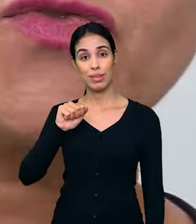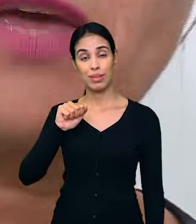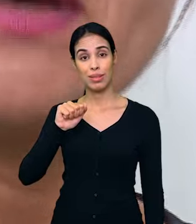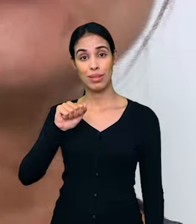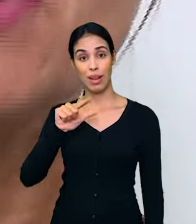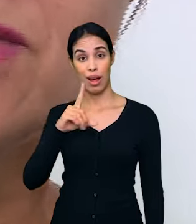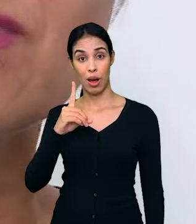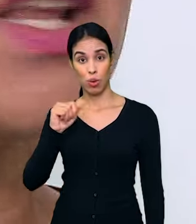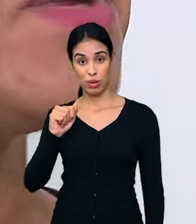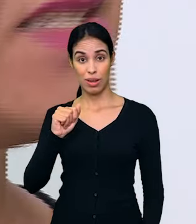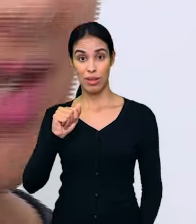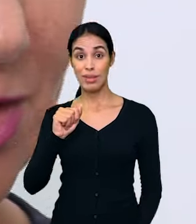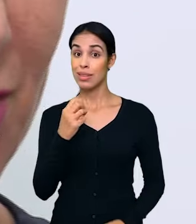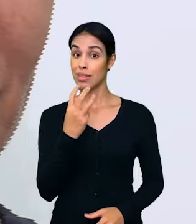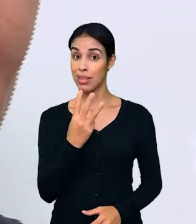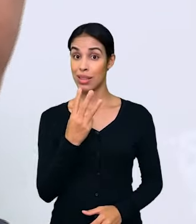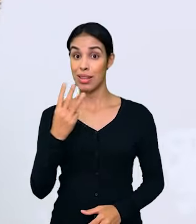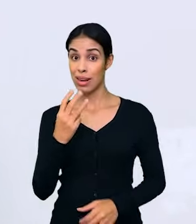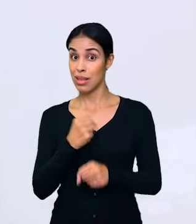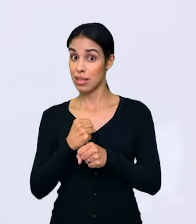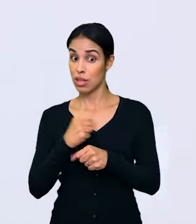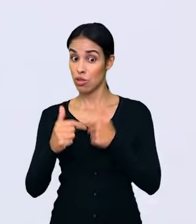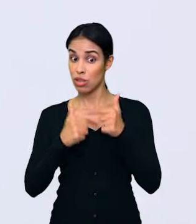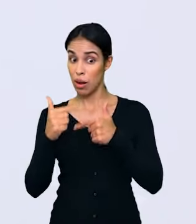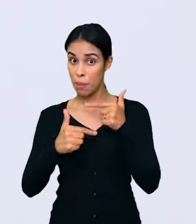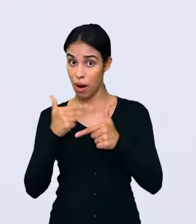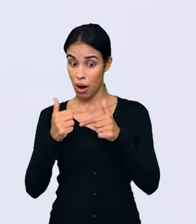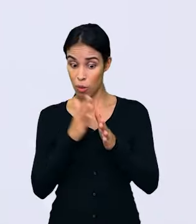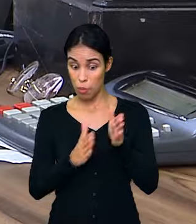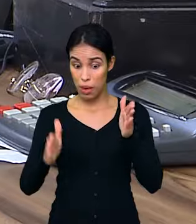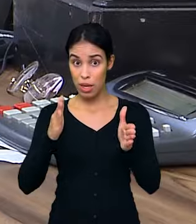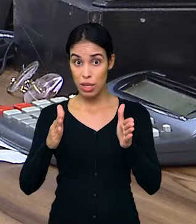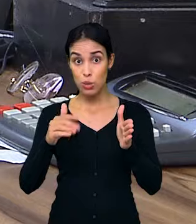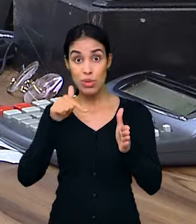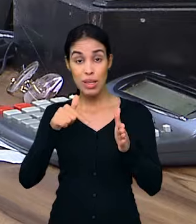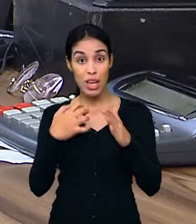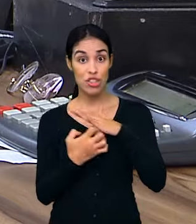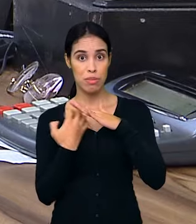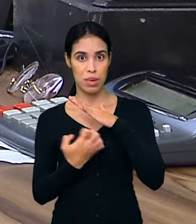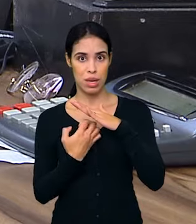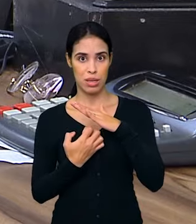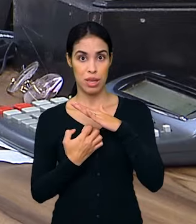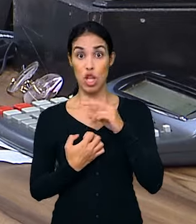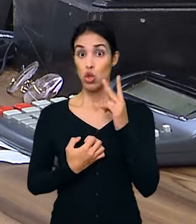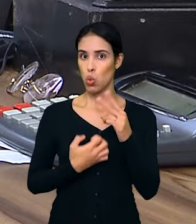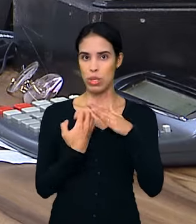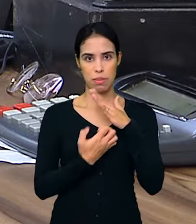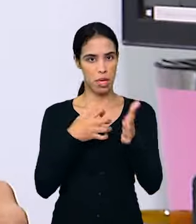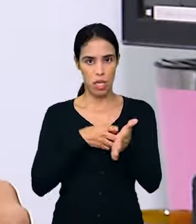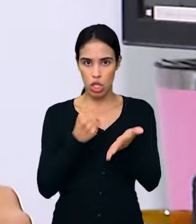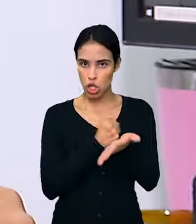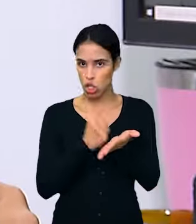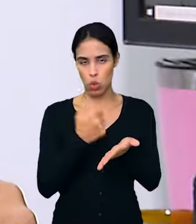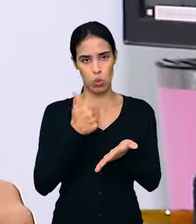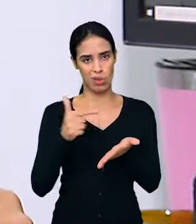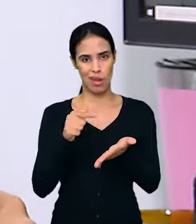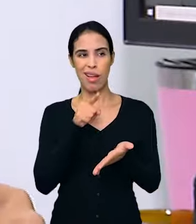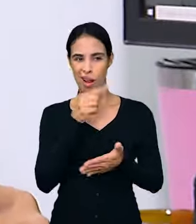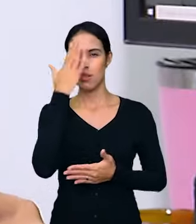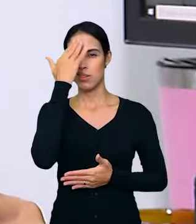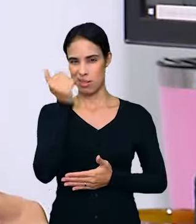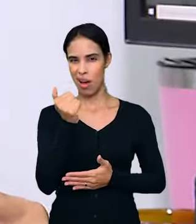apoia. Nos 33 anos de trabalho, passou por 7 empresas, 2 delas sem carteira assinada. Ela sabe bem